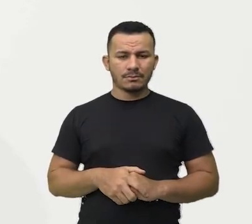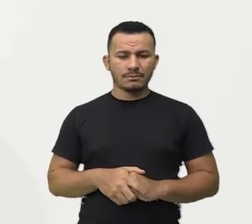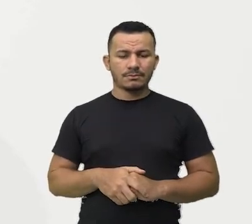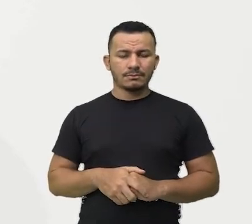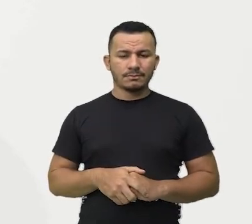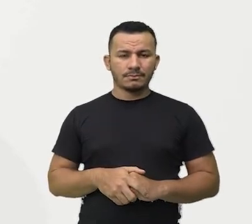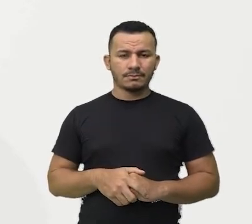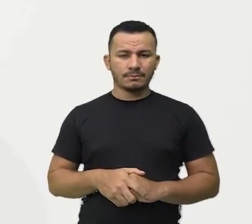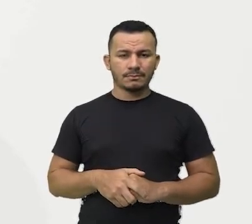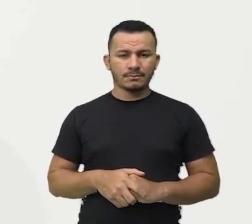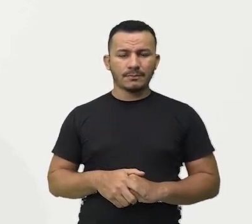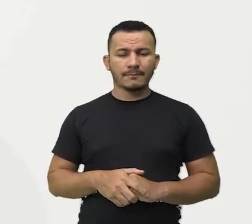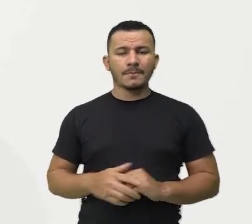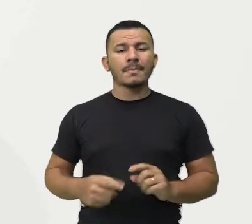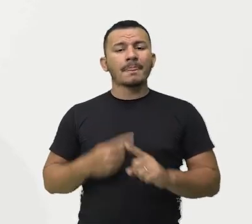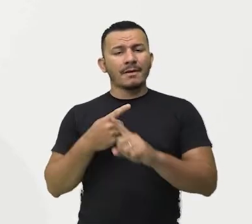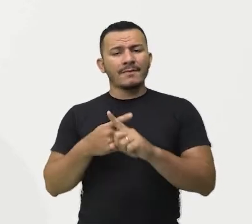ó.